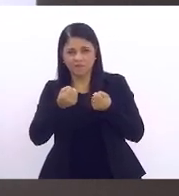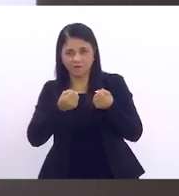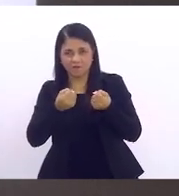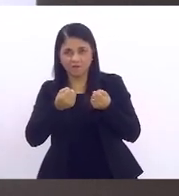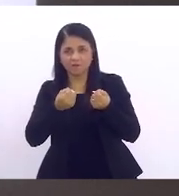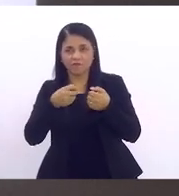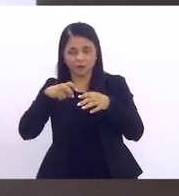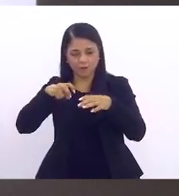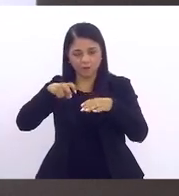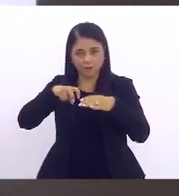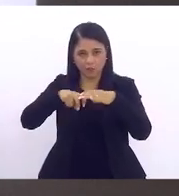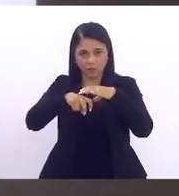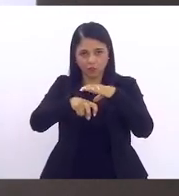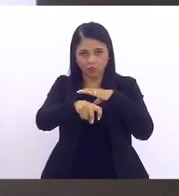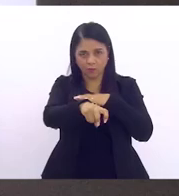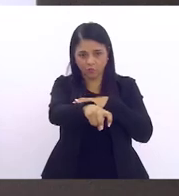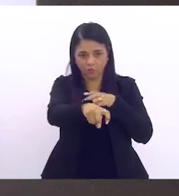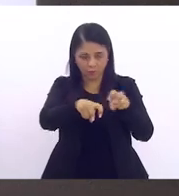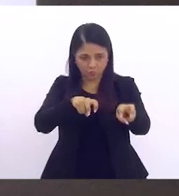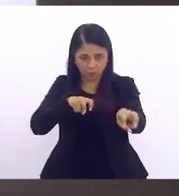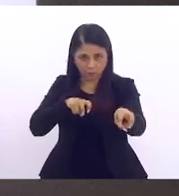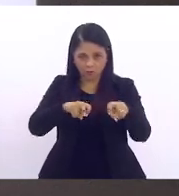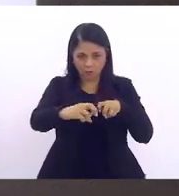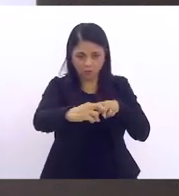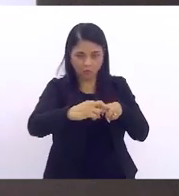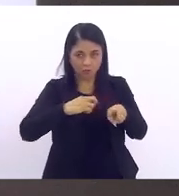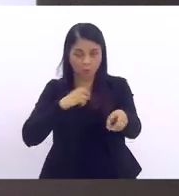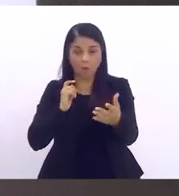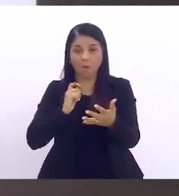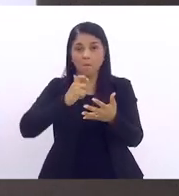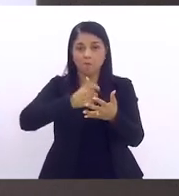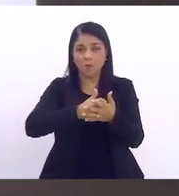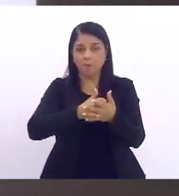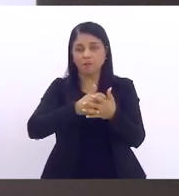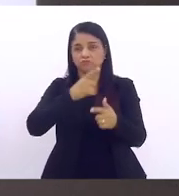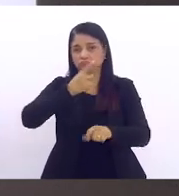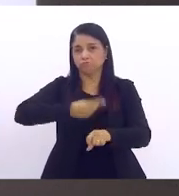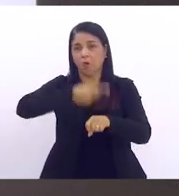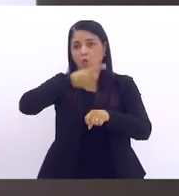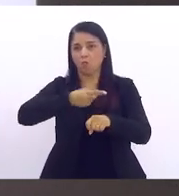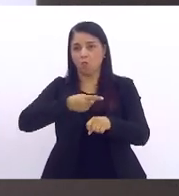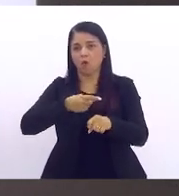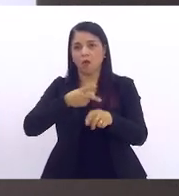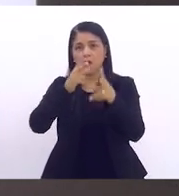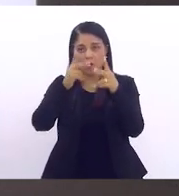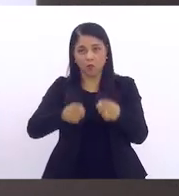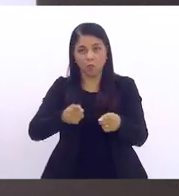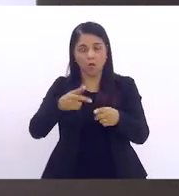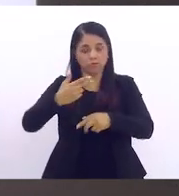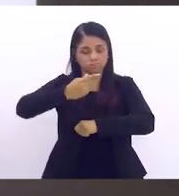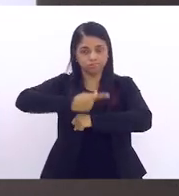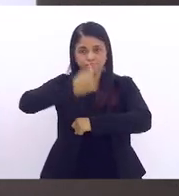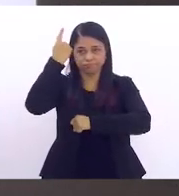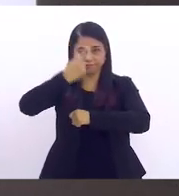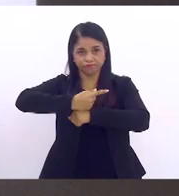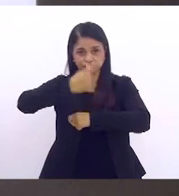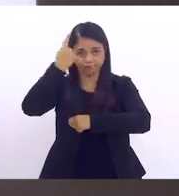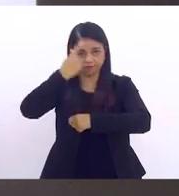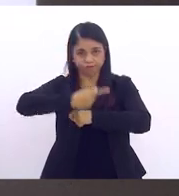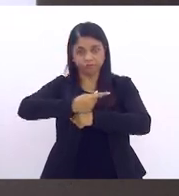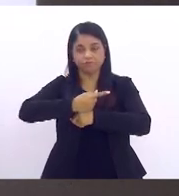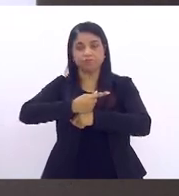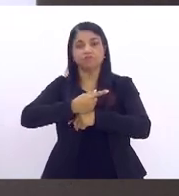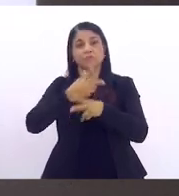ptico na rodovia o pagamento é realizado automaticamente da mesma forma que ocorre nas pistas automáticas das praças de